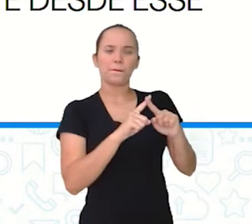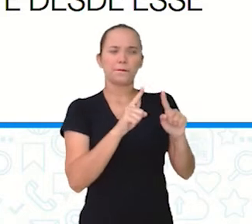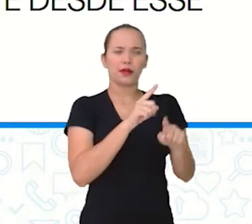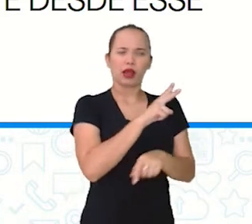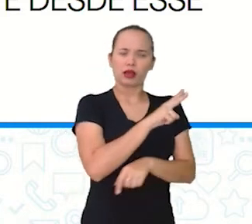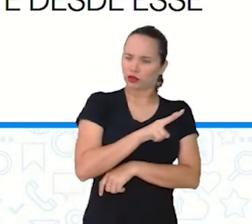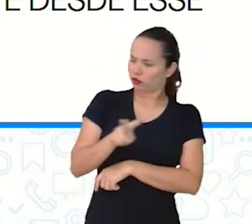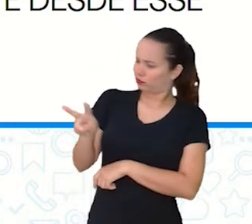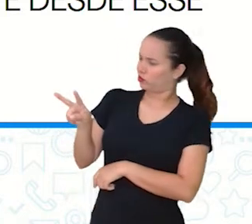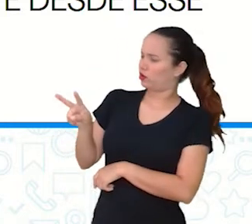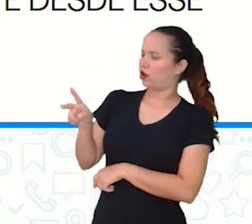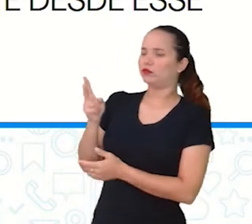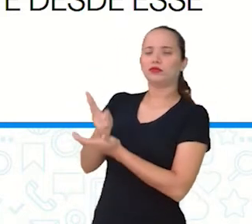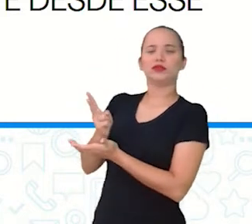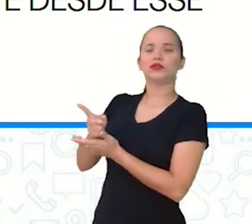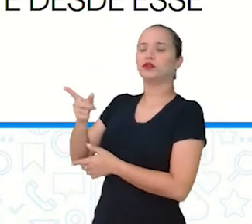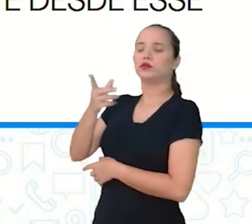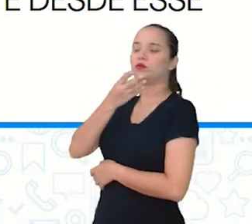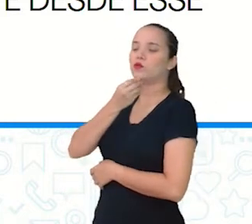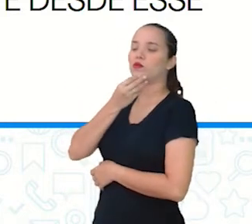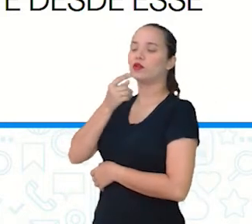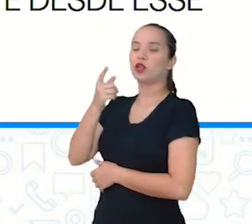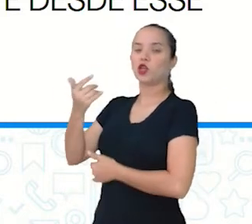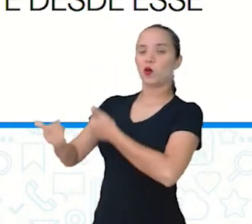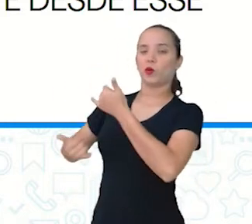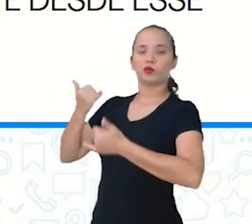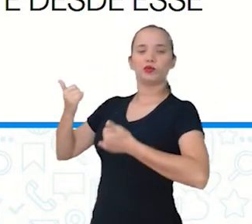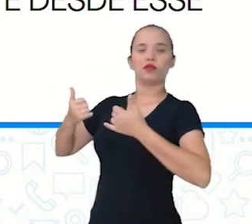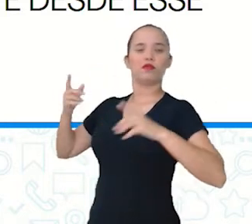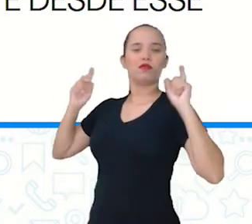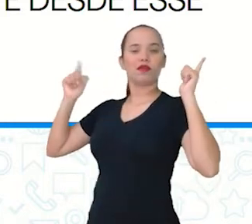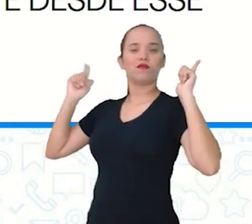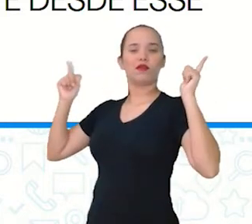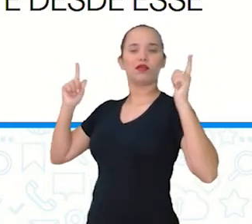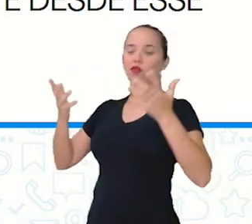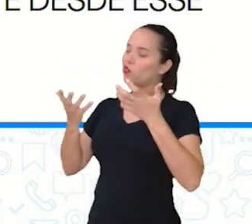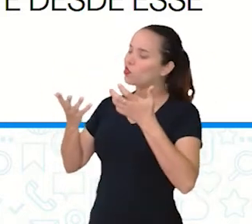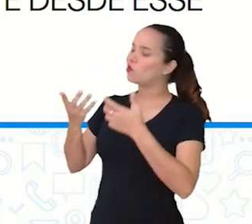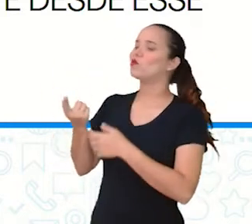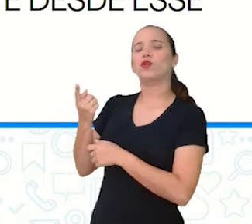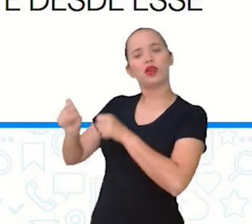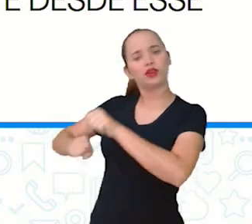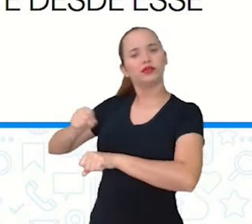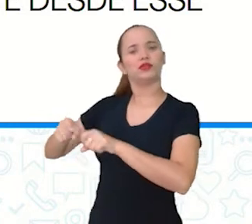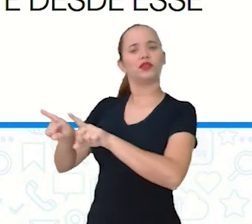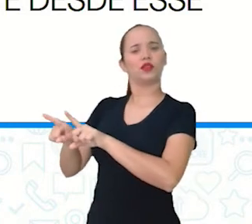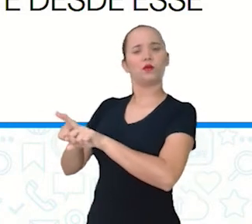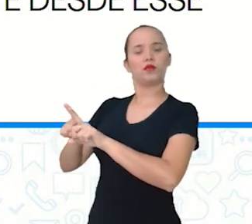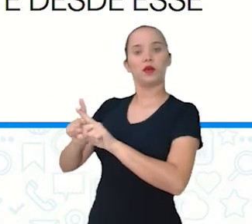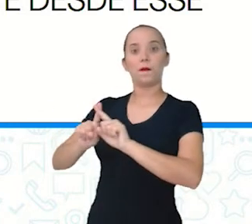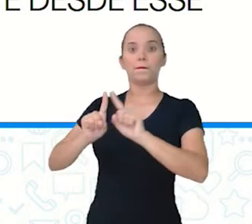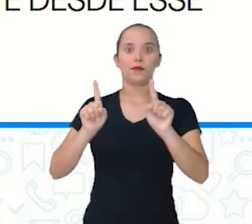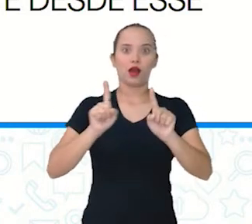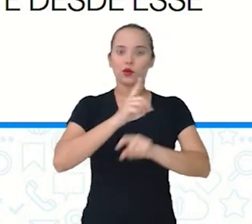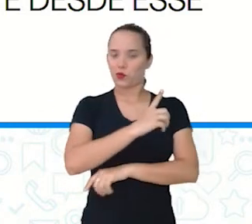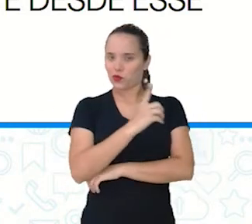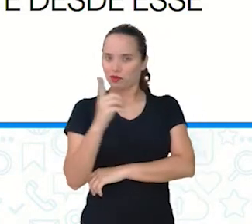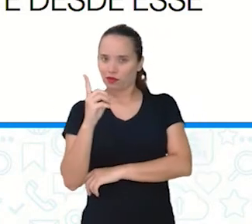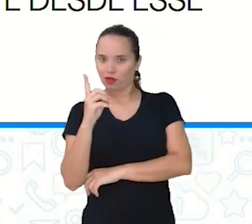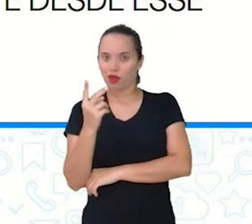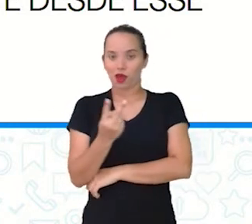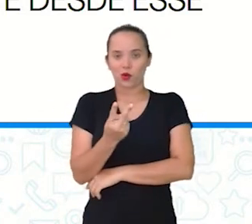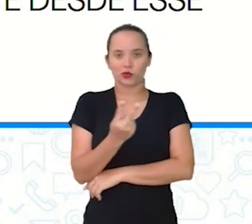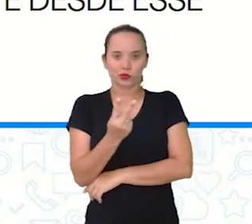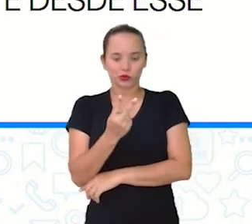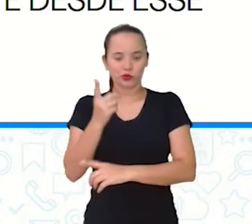se divertindo, quiseram andar de bicicleta também. Certa vez, eles se encontrou no